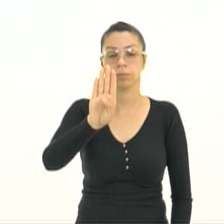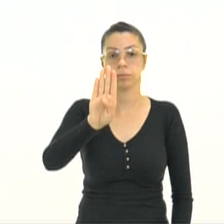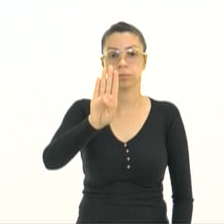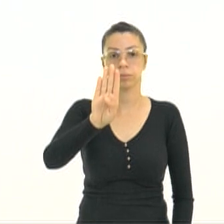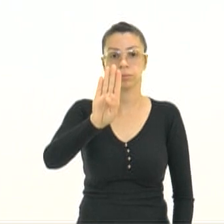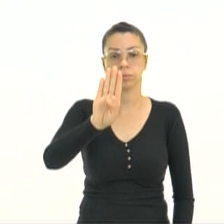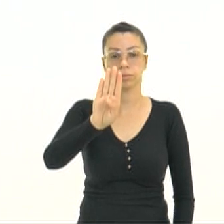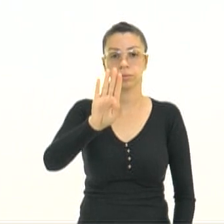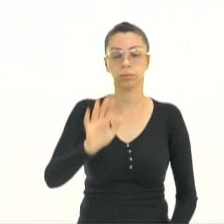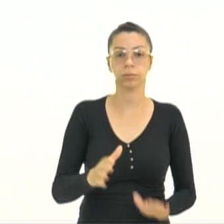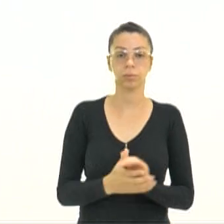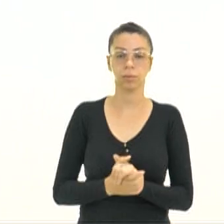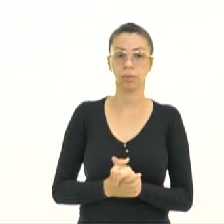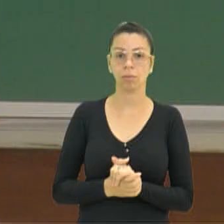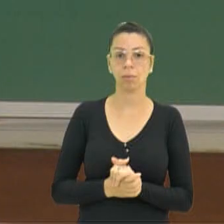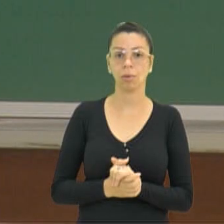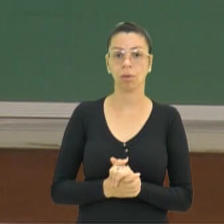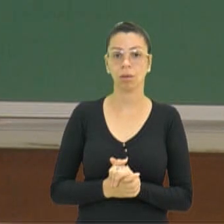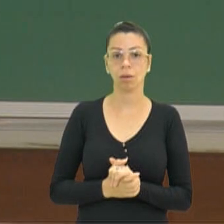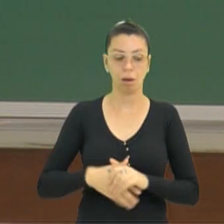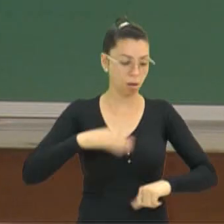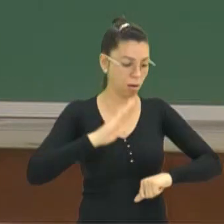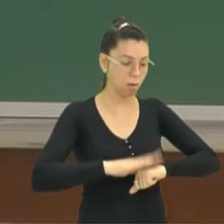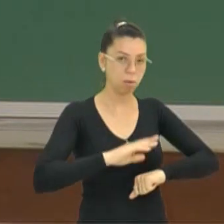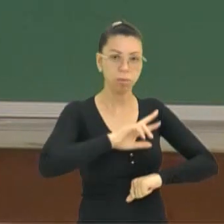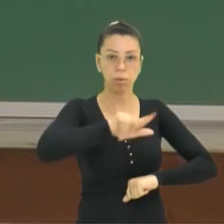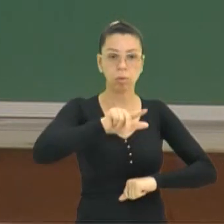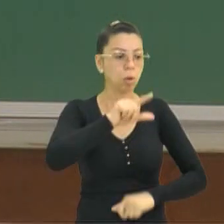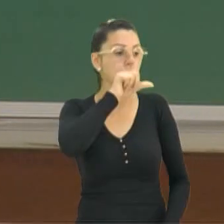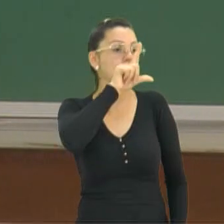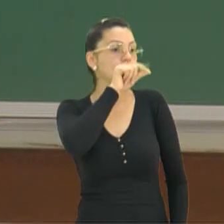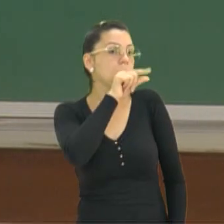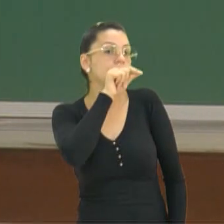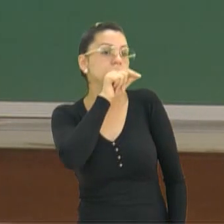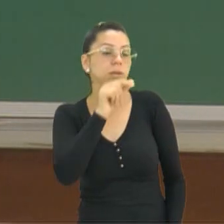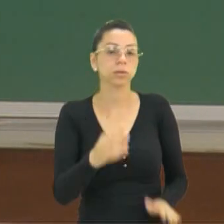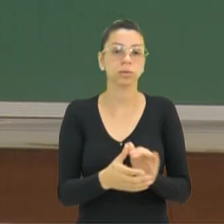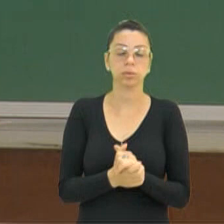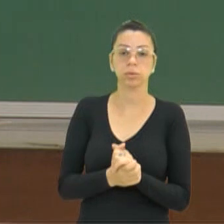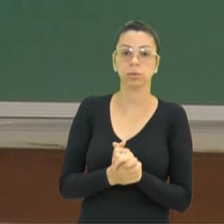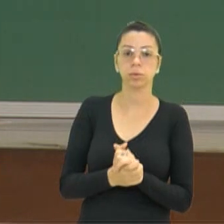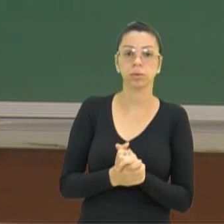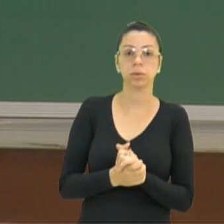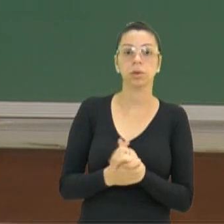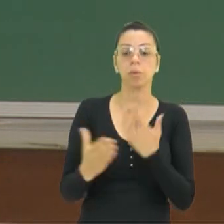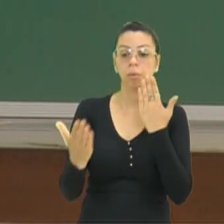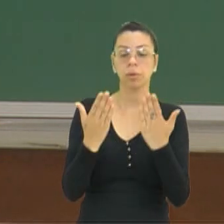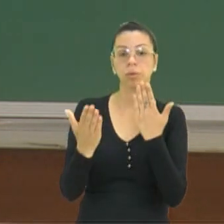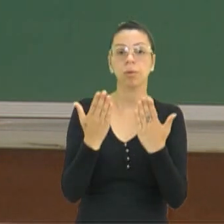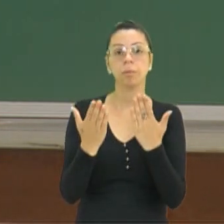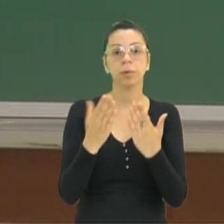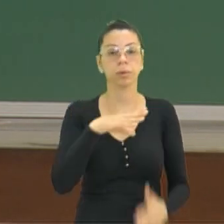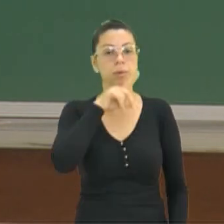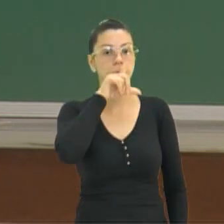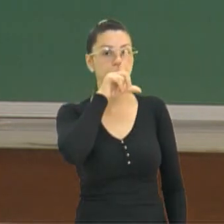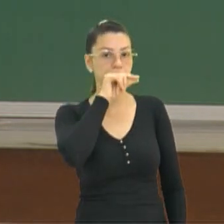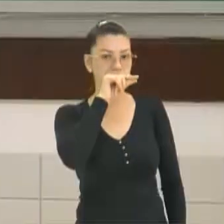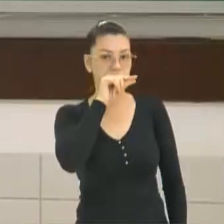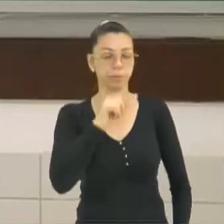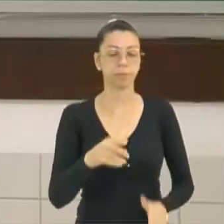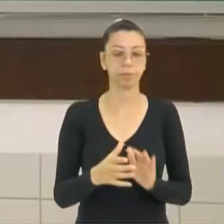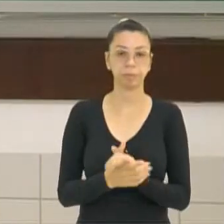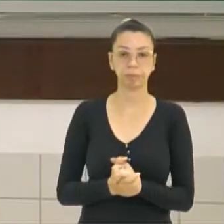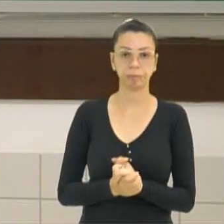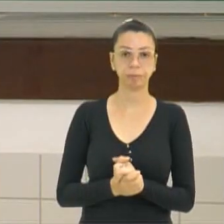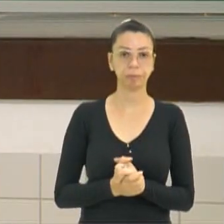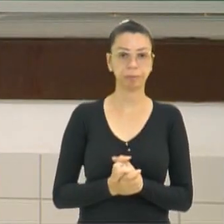not a bird. Eu não sou um pássaro. Beleza? Então ela se compara justamente com um pássaro. Ok? E